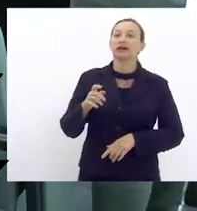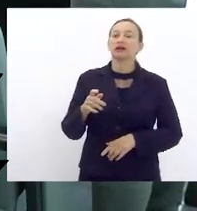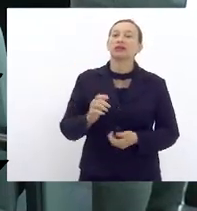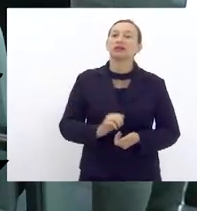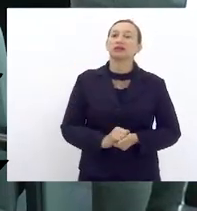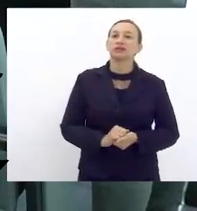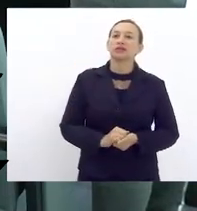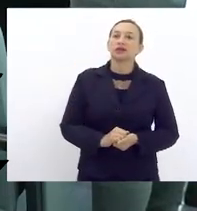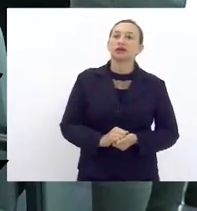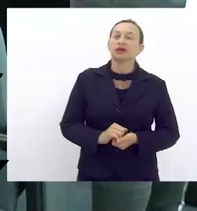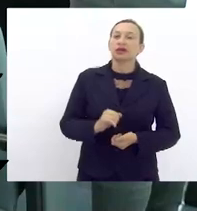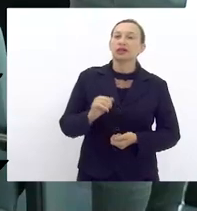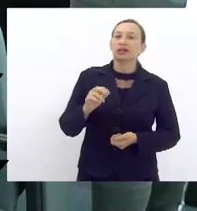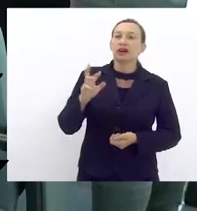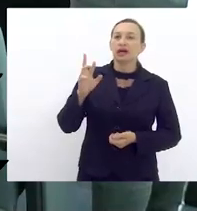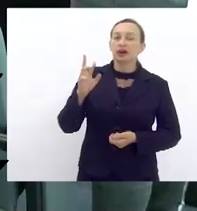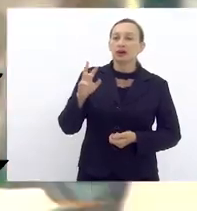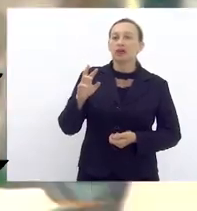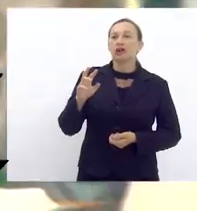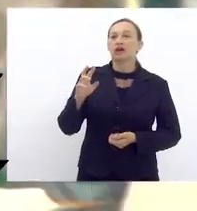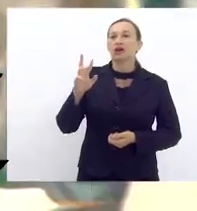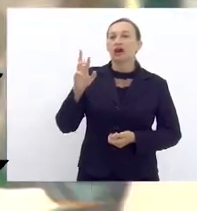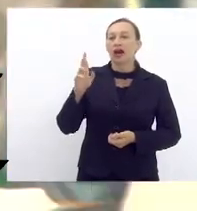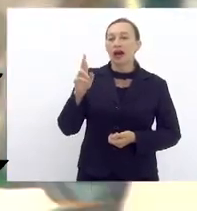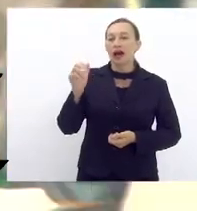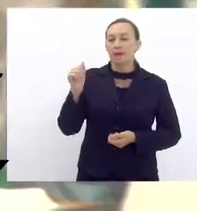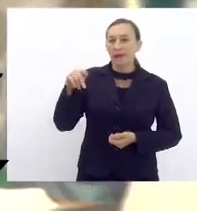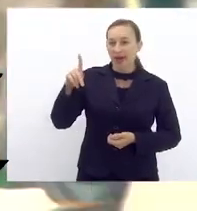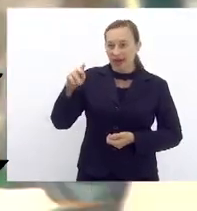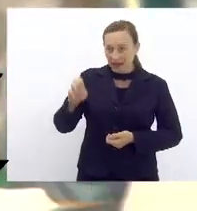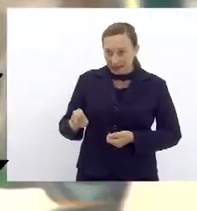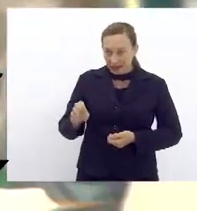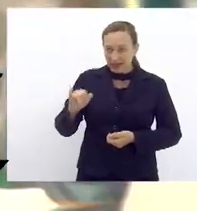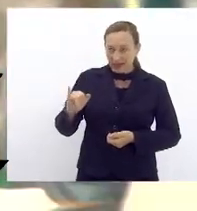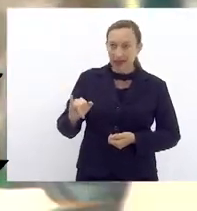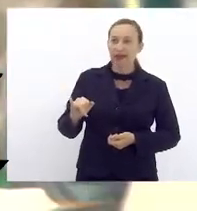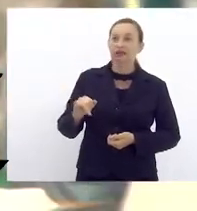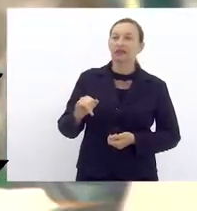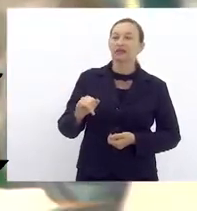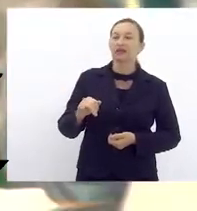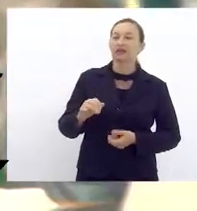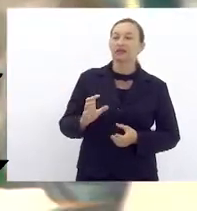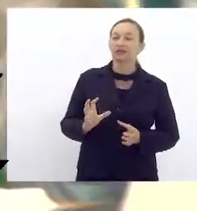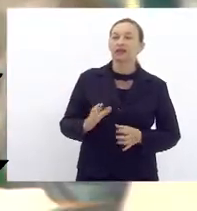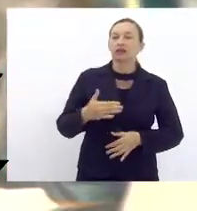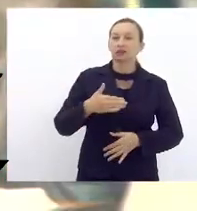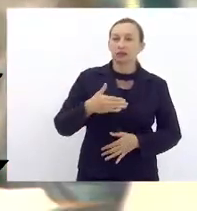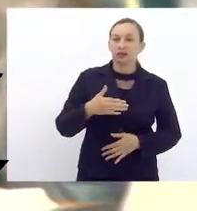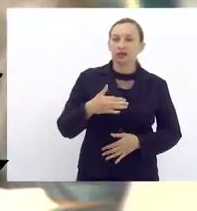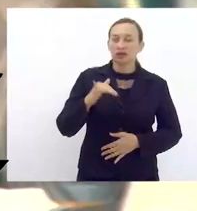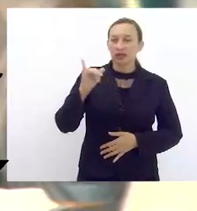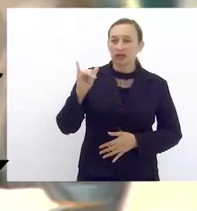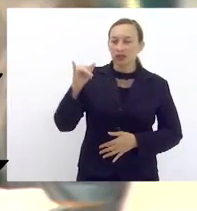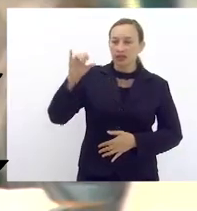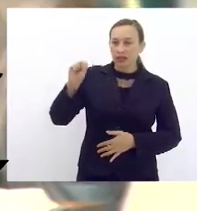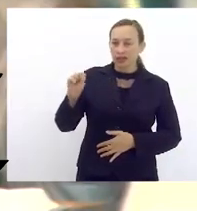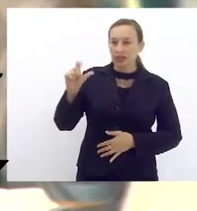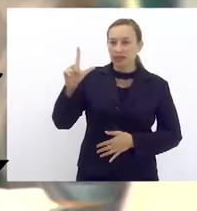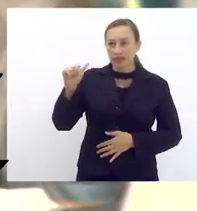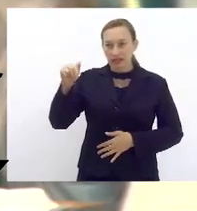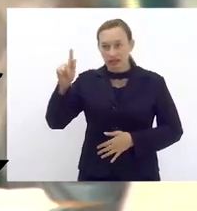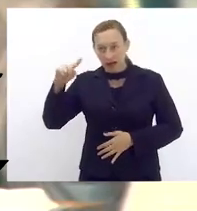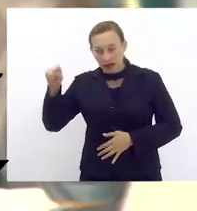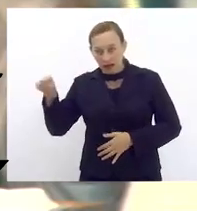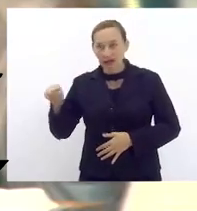o imã ramed que é da associação a media islam o Babalorixá Roberto